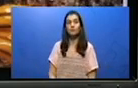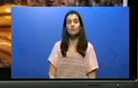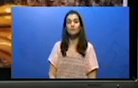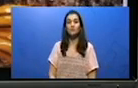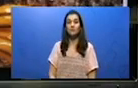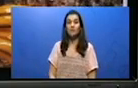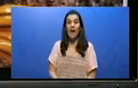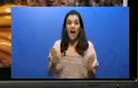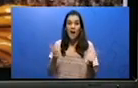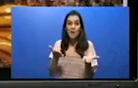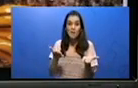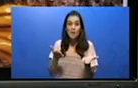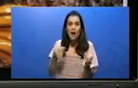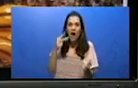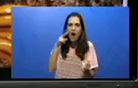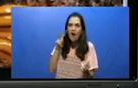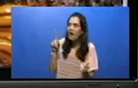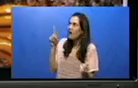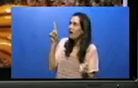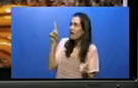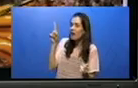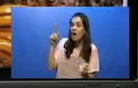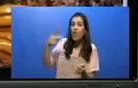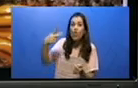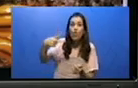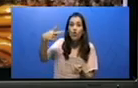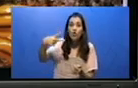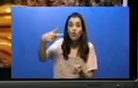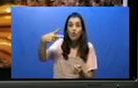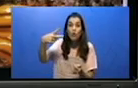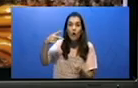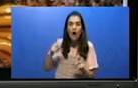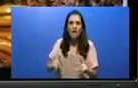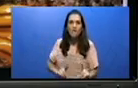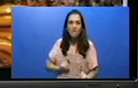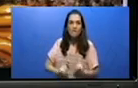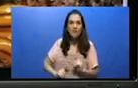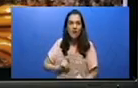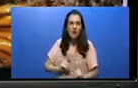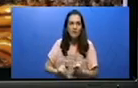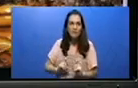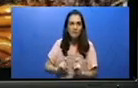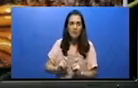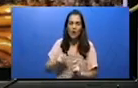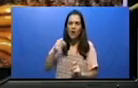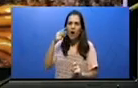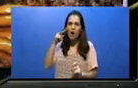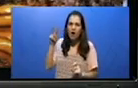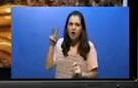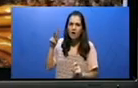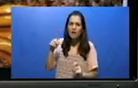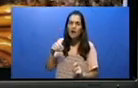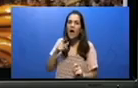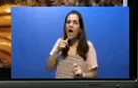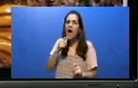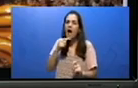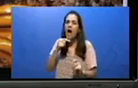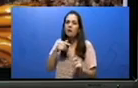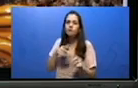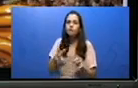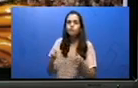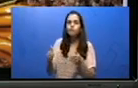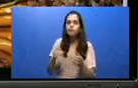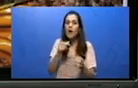Bom, agora, 2 tipos de vermes como exemplo. Uma poliqueta, que é um verme aquático, e aqui